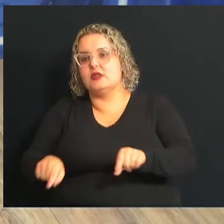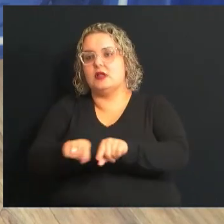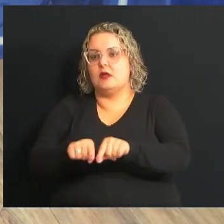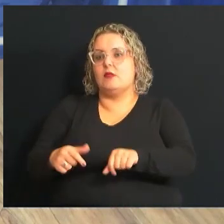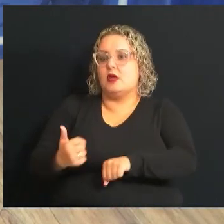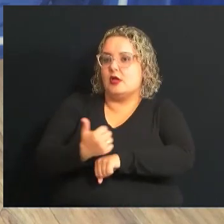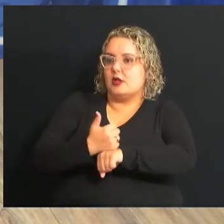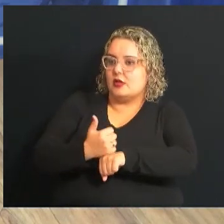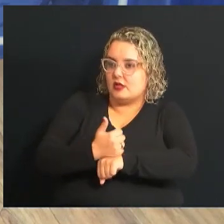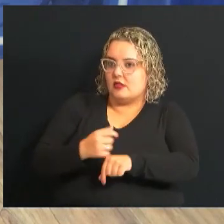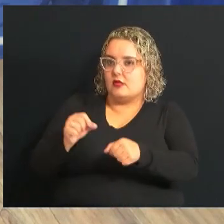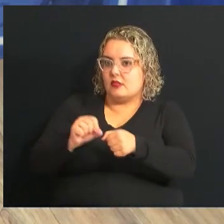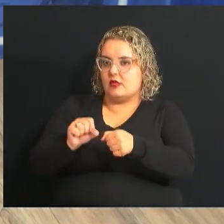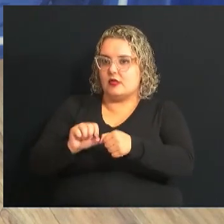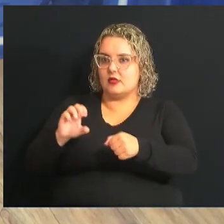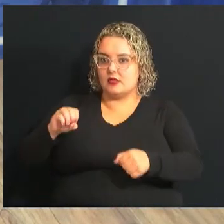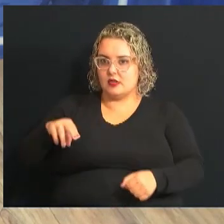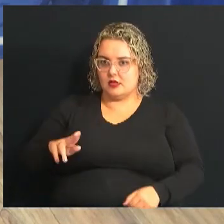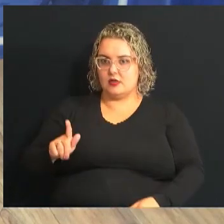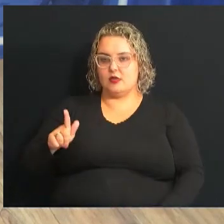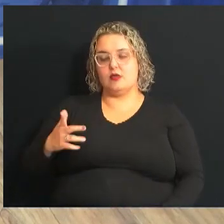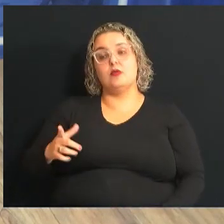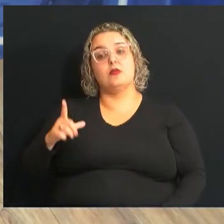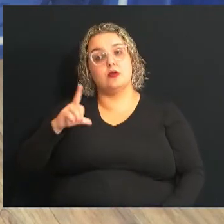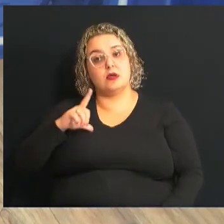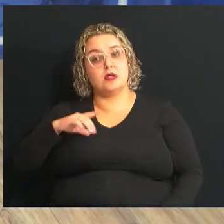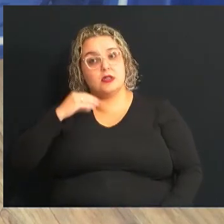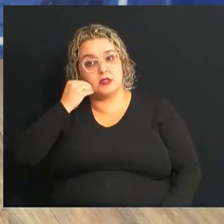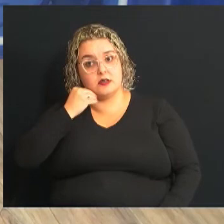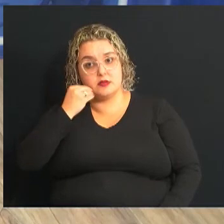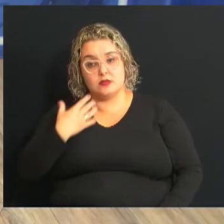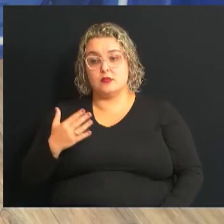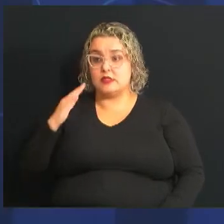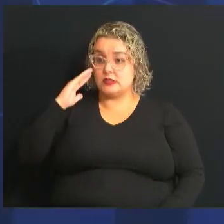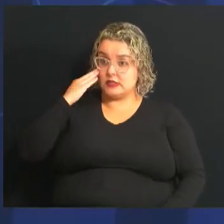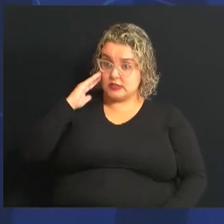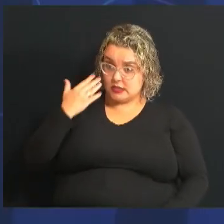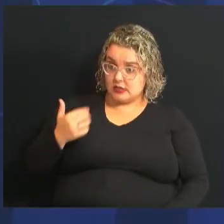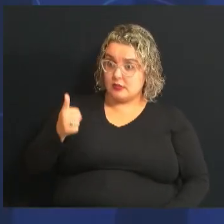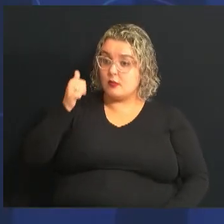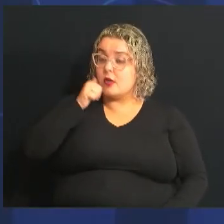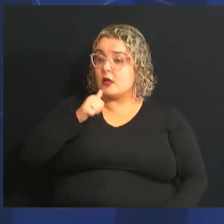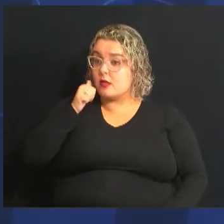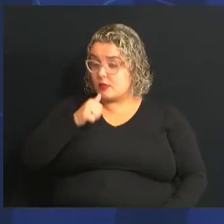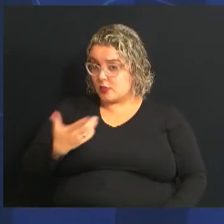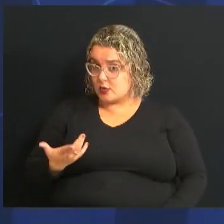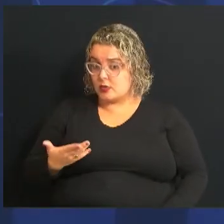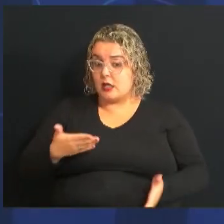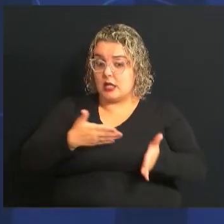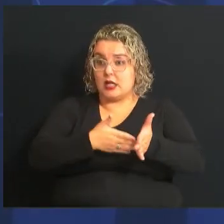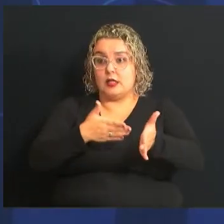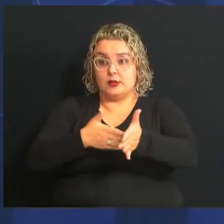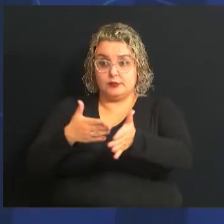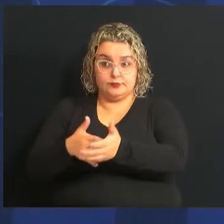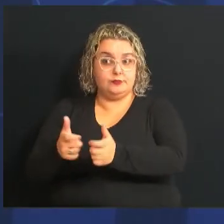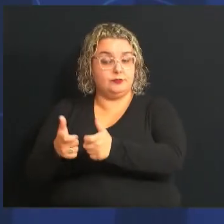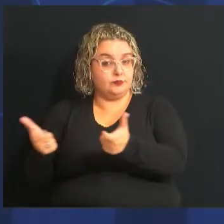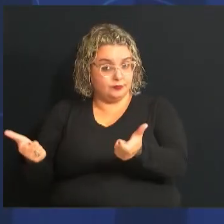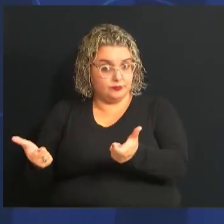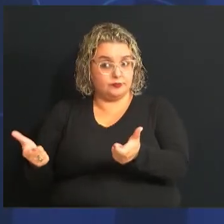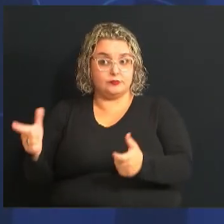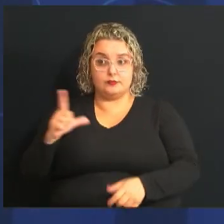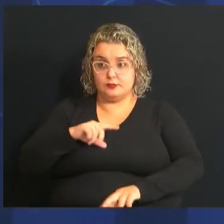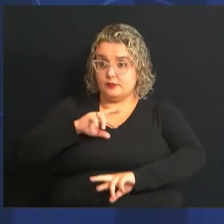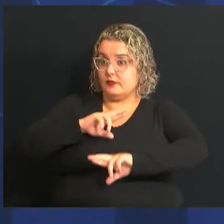você realiza na ONG, com a experiência que você tem, você entende que para a mulher os obstáculos são maiores? Tem diferença